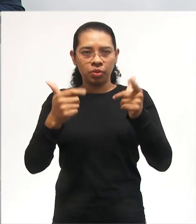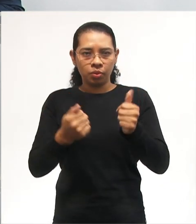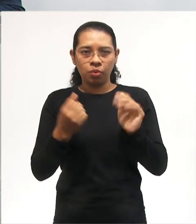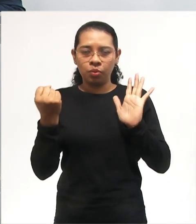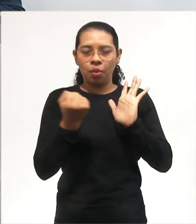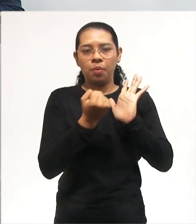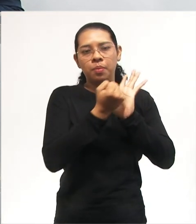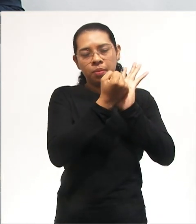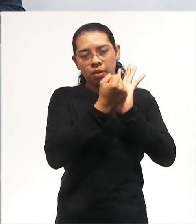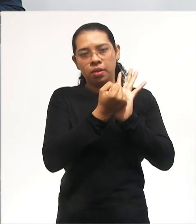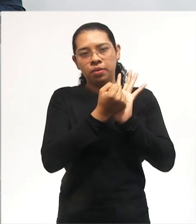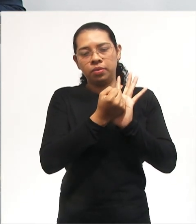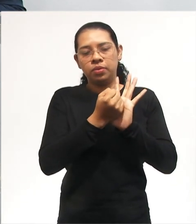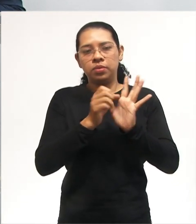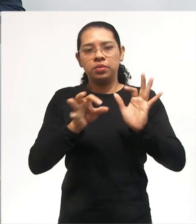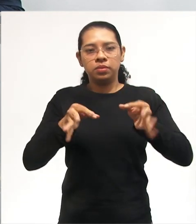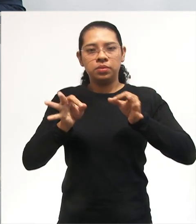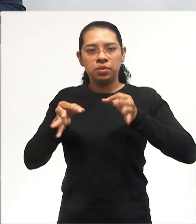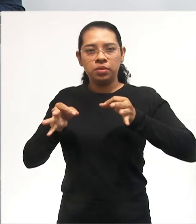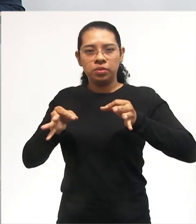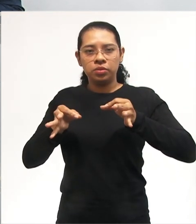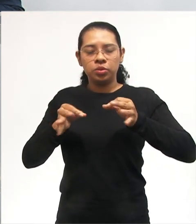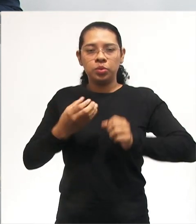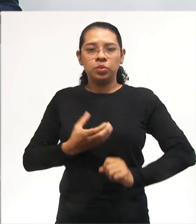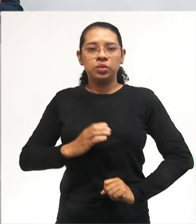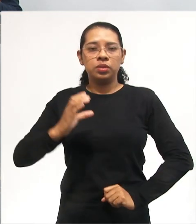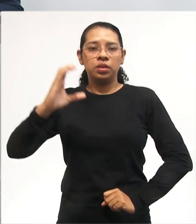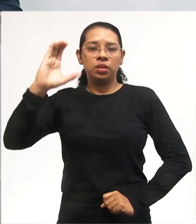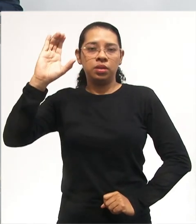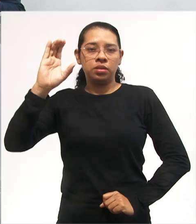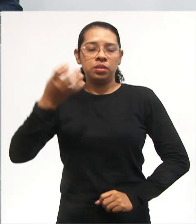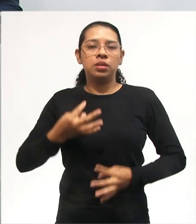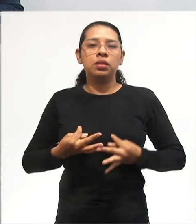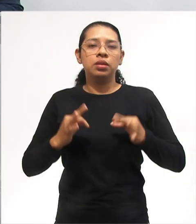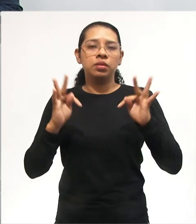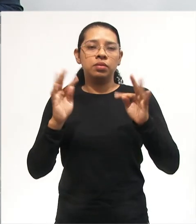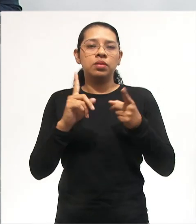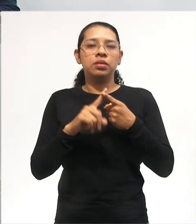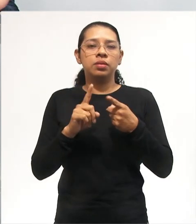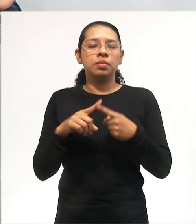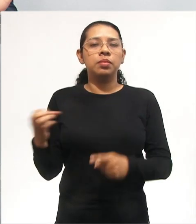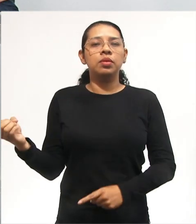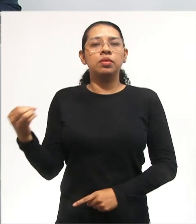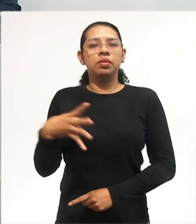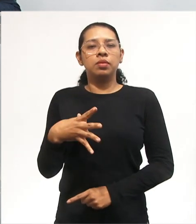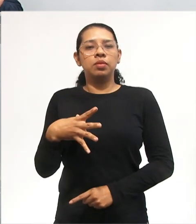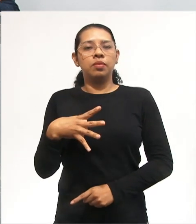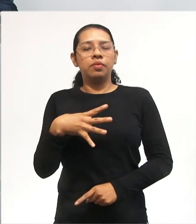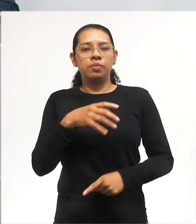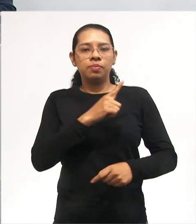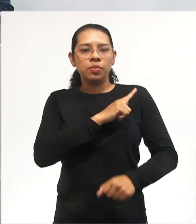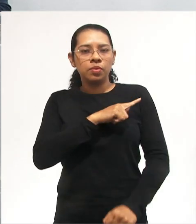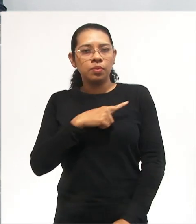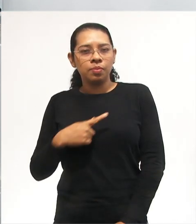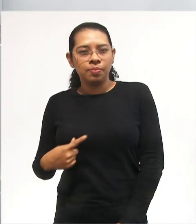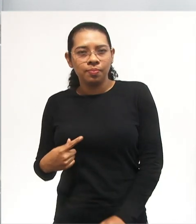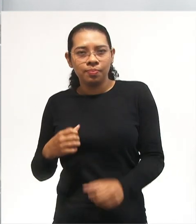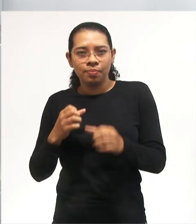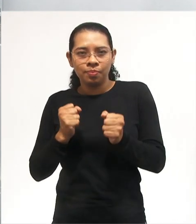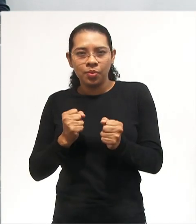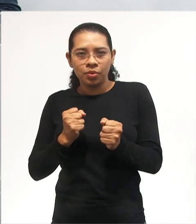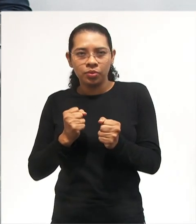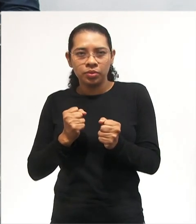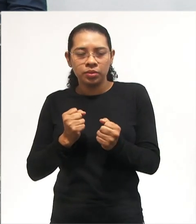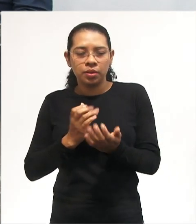legal, né, de ciência, tecnologia e inovação. Então, é uma legislação que permite que o governo possa direcionar, né, a